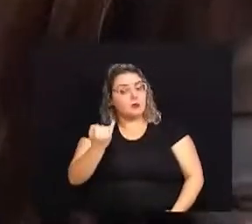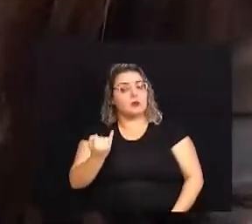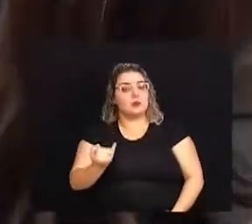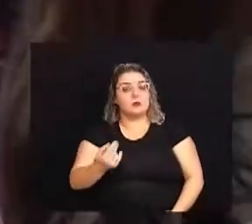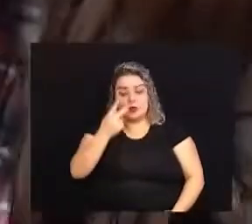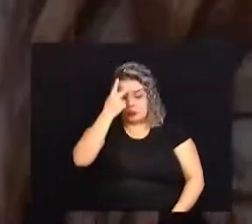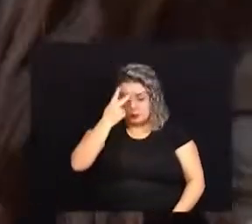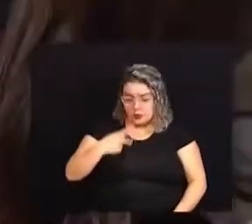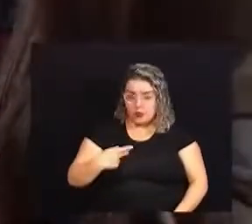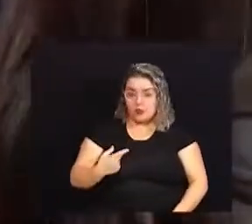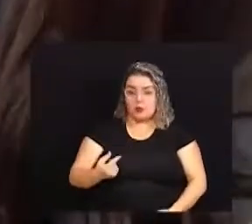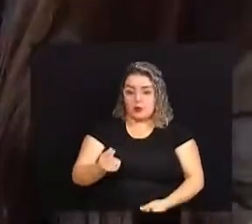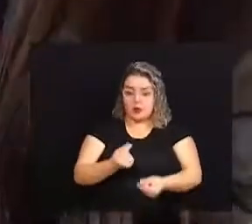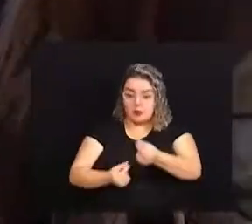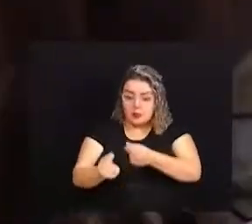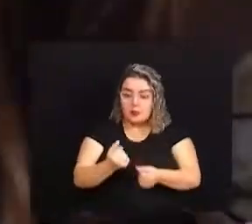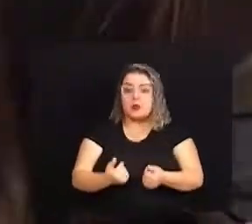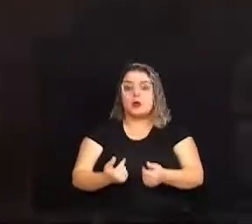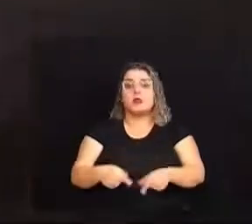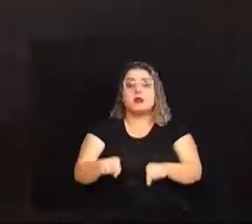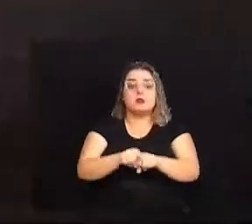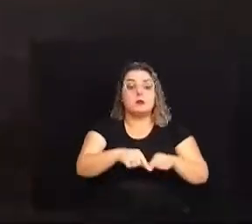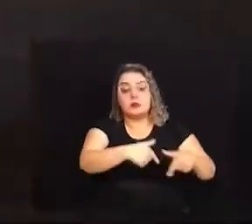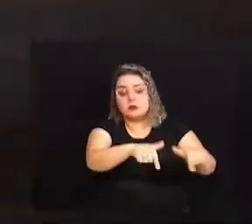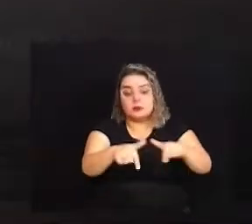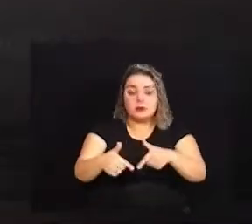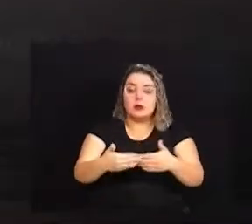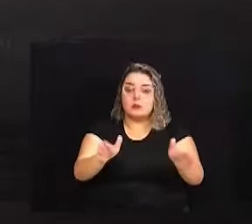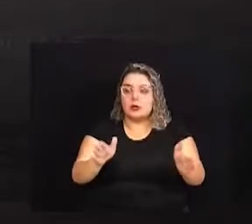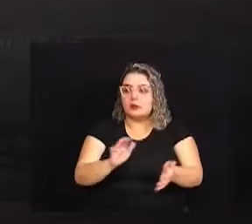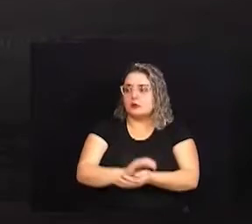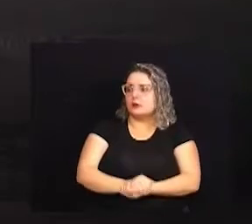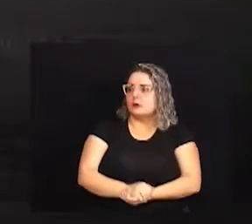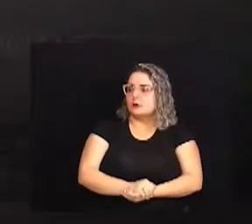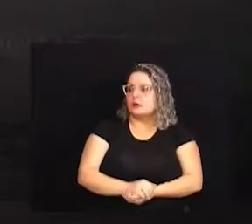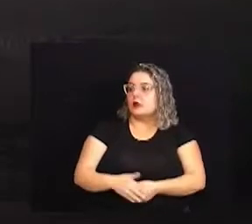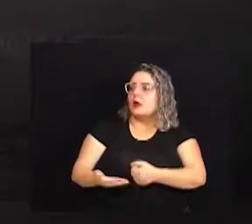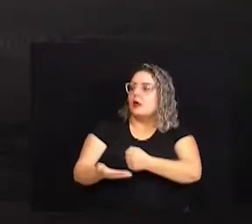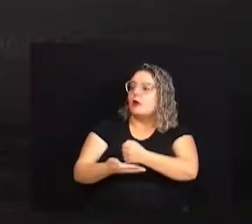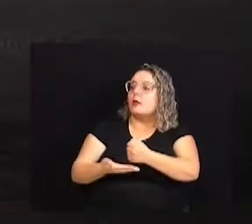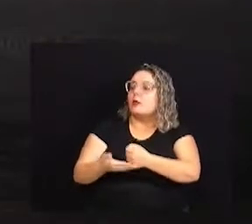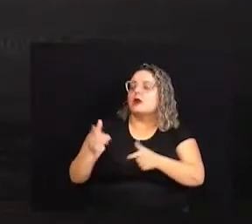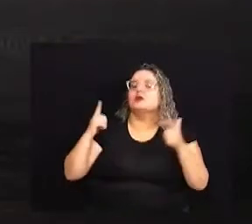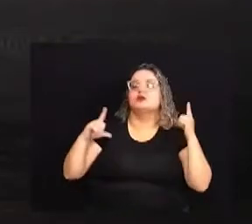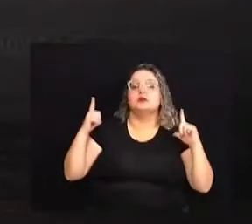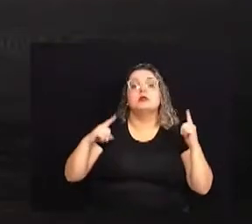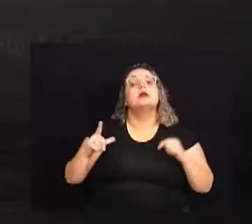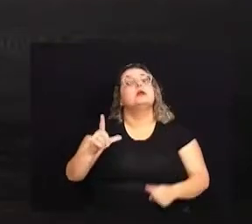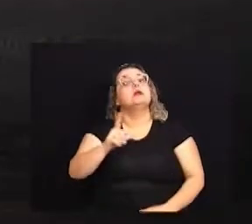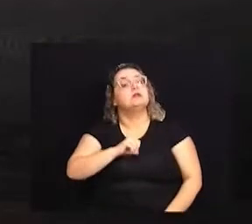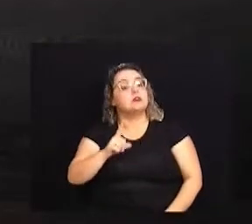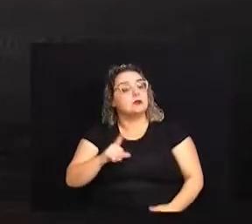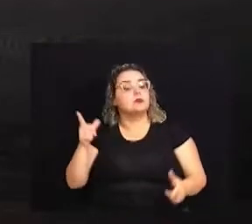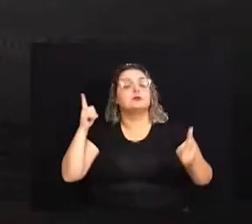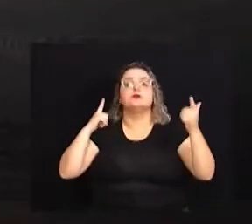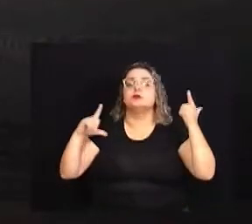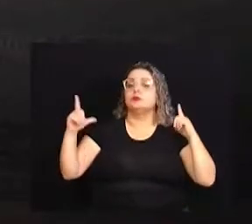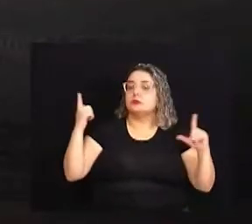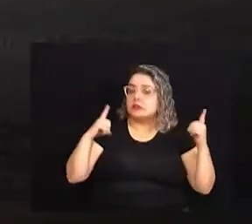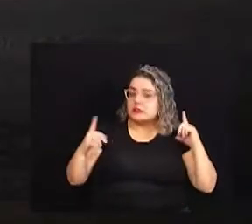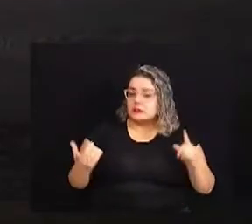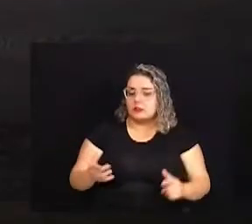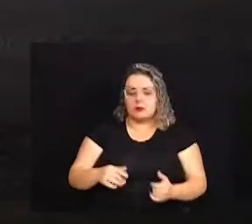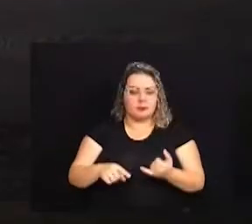é importante para a própria economia. O próprio emprego depois depende do consumo. Mas não é só o básico, né? Também tem o lazer. Tem o